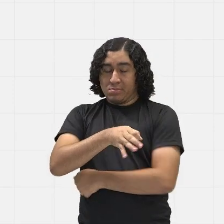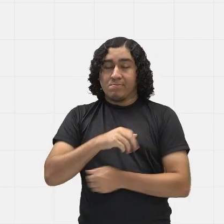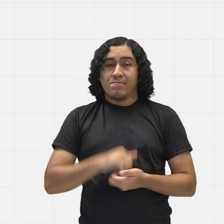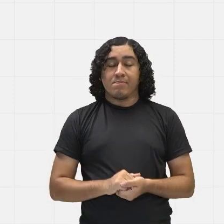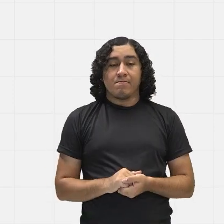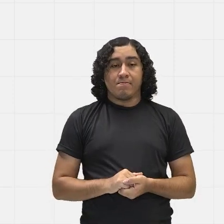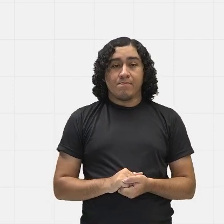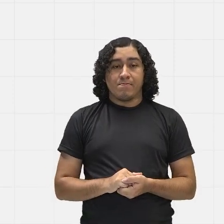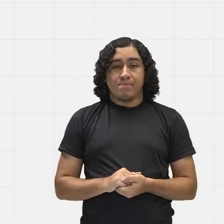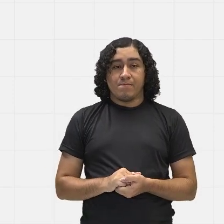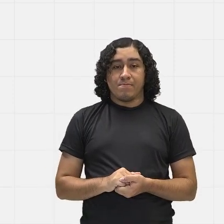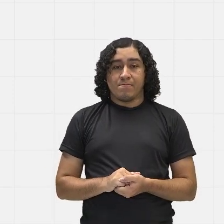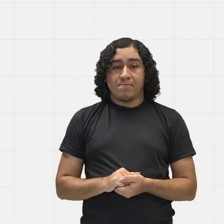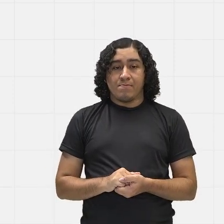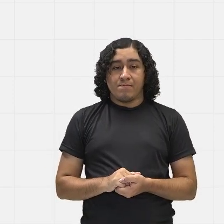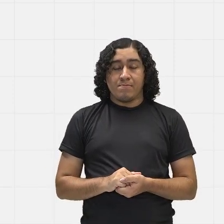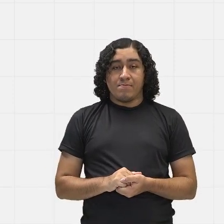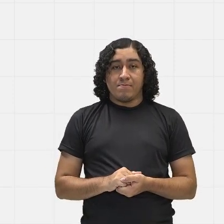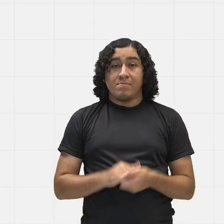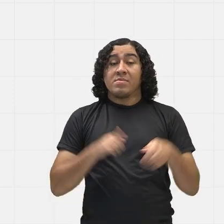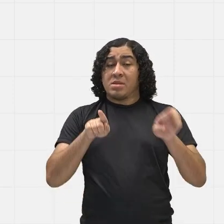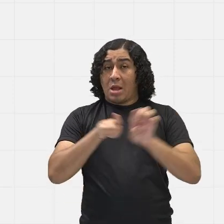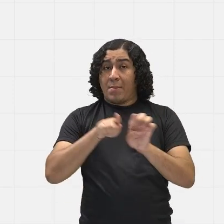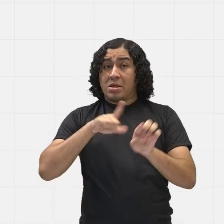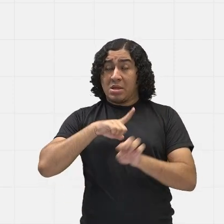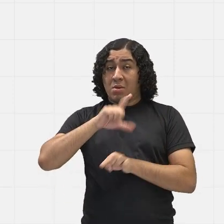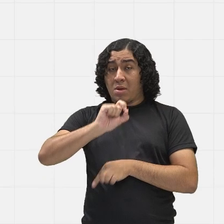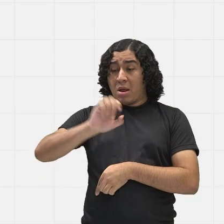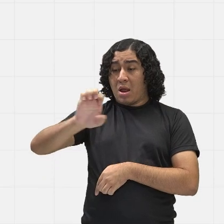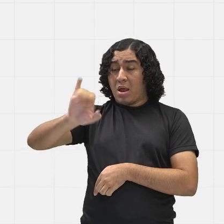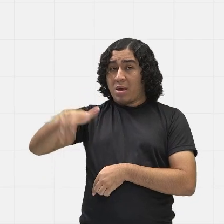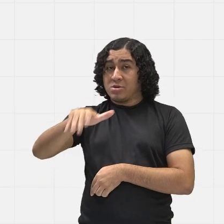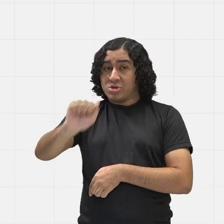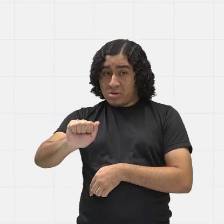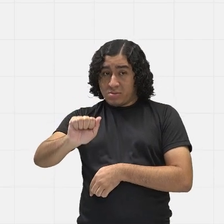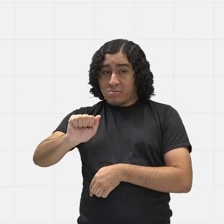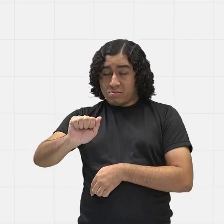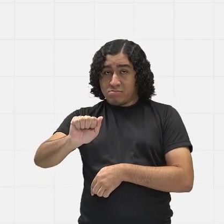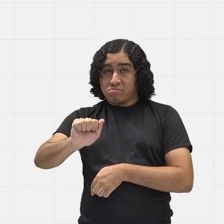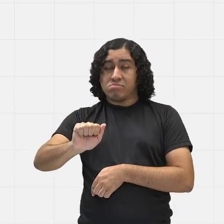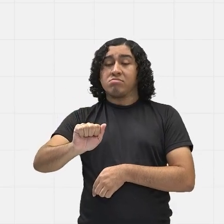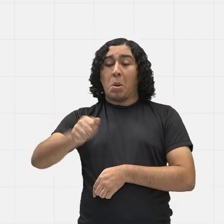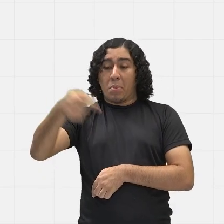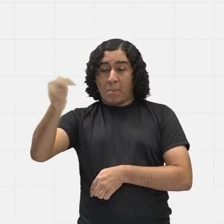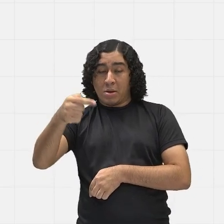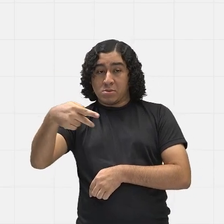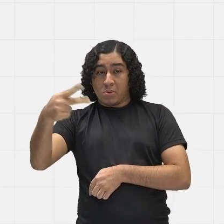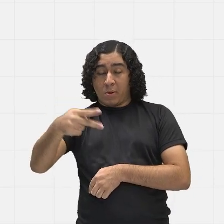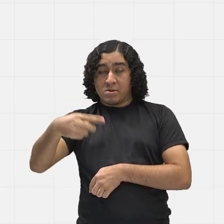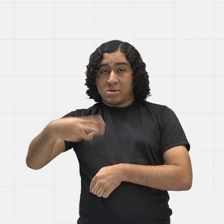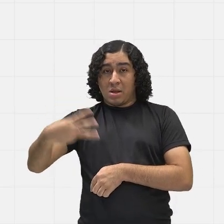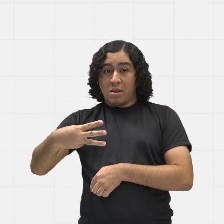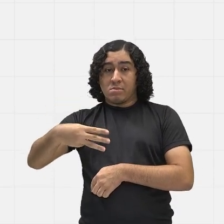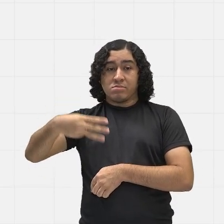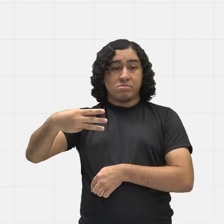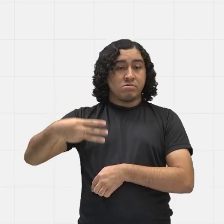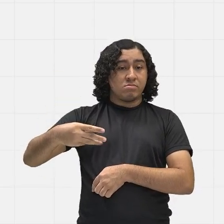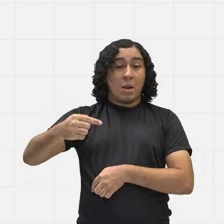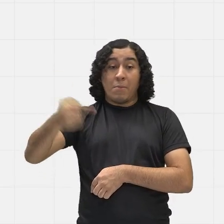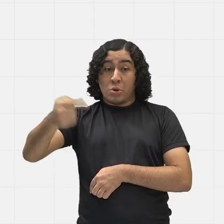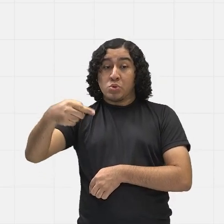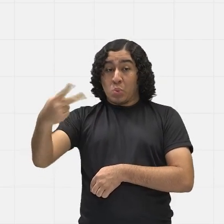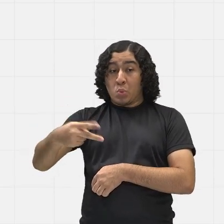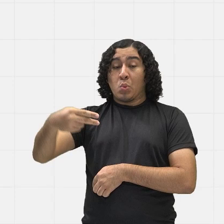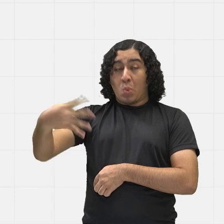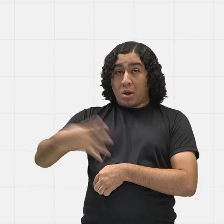série. E também temos as séries de EJA, né, com os seus respectivos atendes e seus e-mails, tá bom?